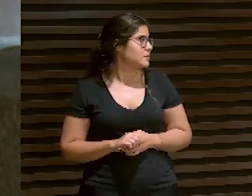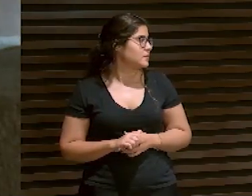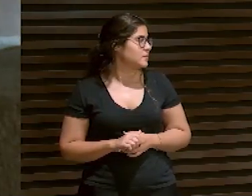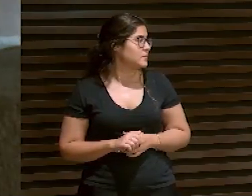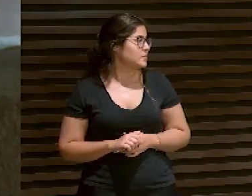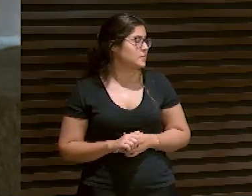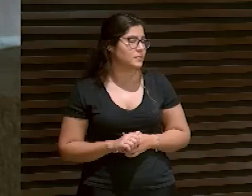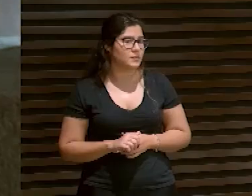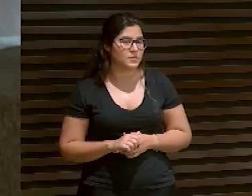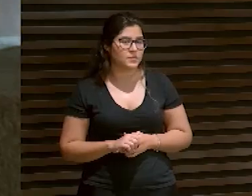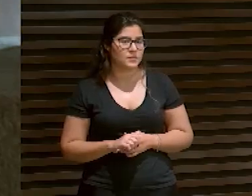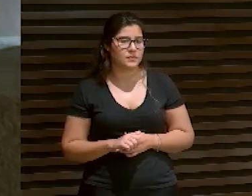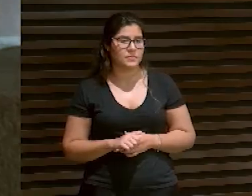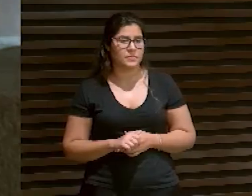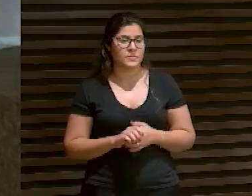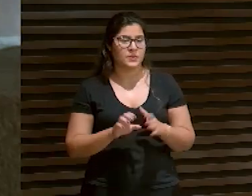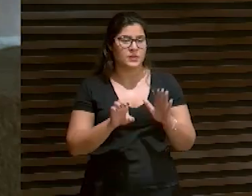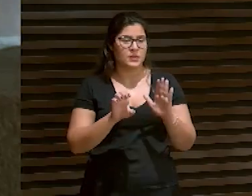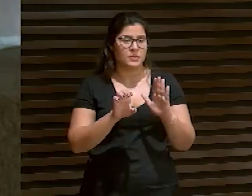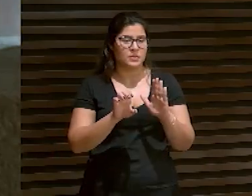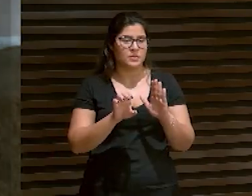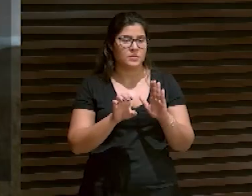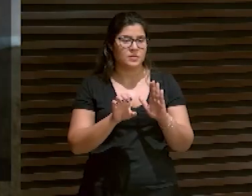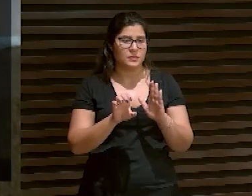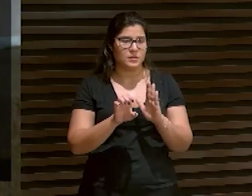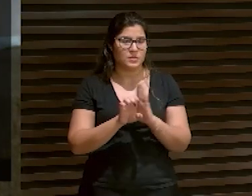cabeça. Êxodo 32, por favor.